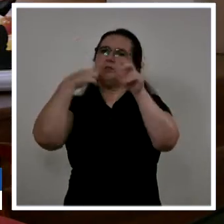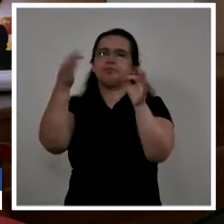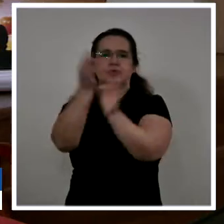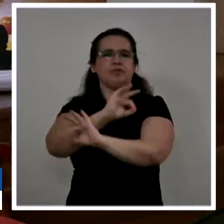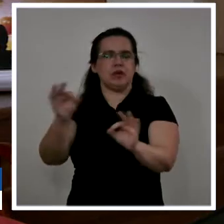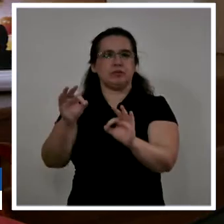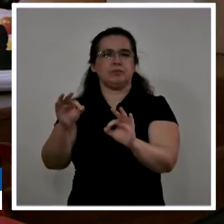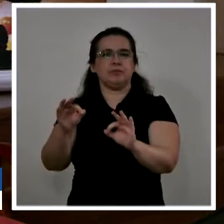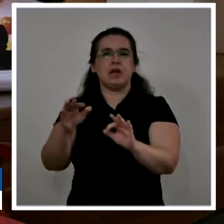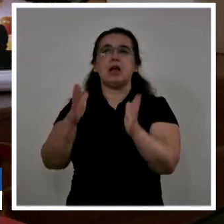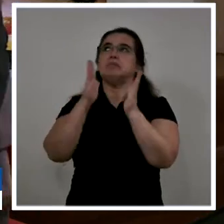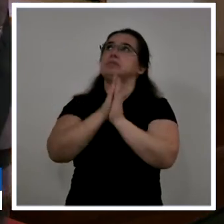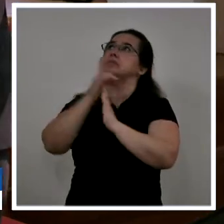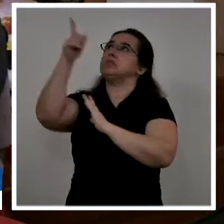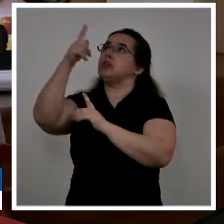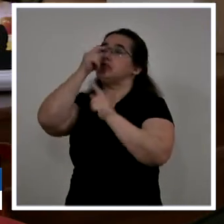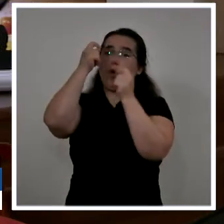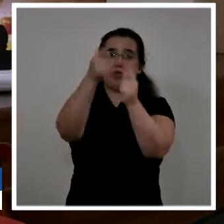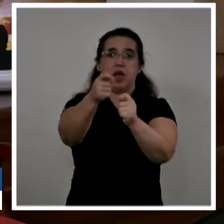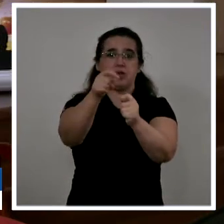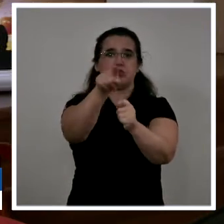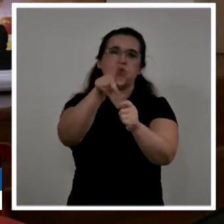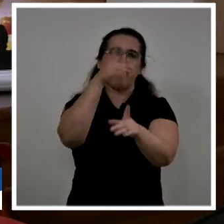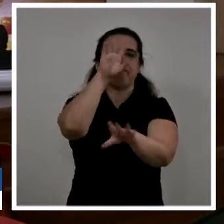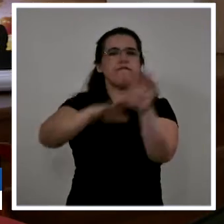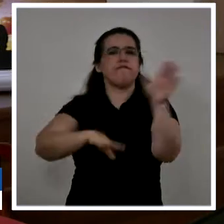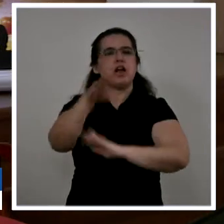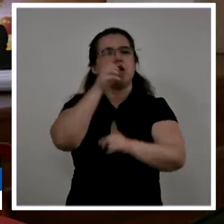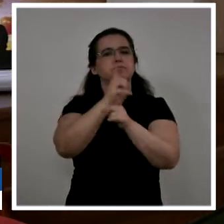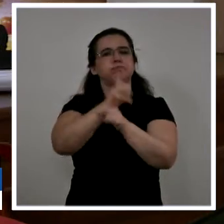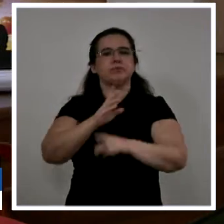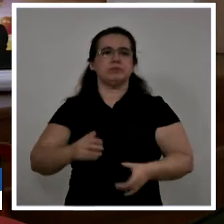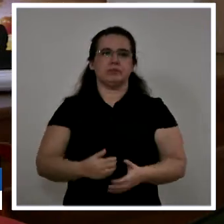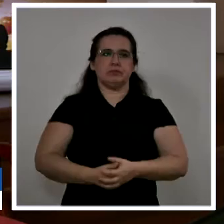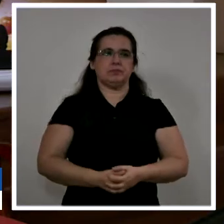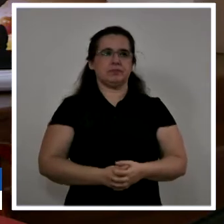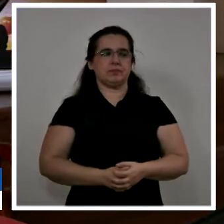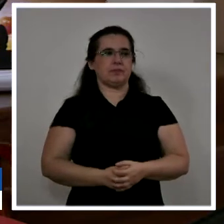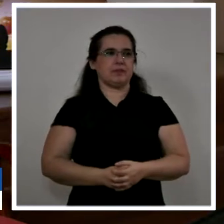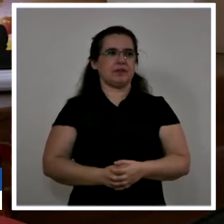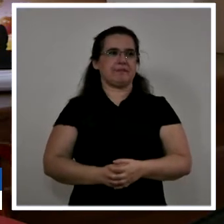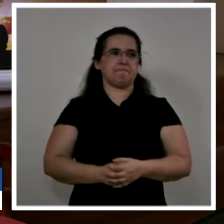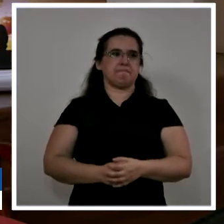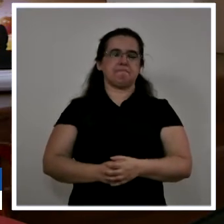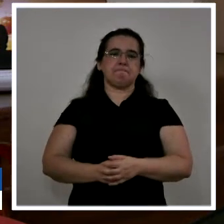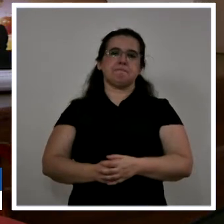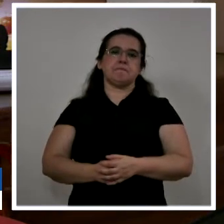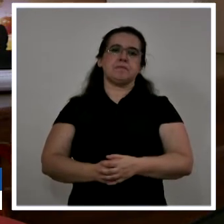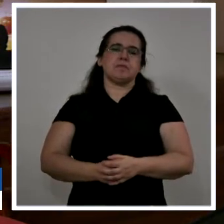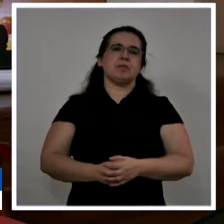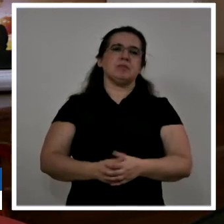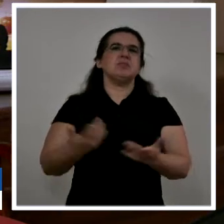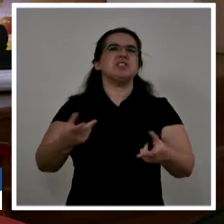back. Deus odeia-vos, odeia-no de volta. But notice what he says here about this particular passage that we're reading from the commandments. E reparem qual